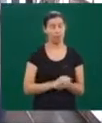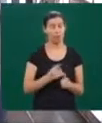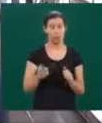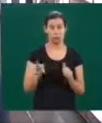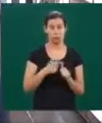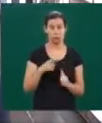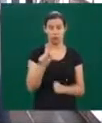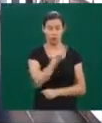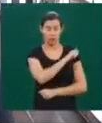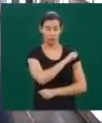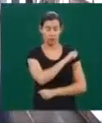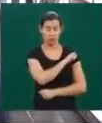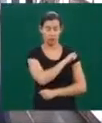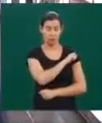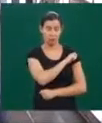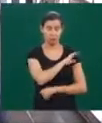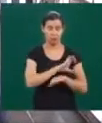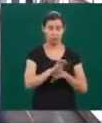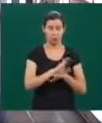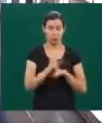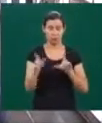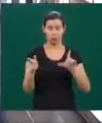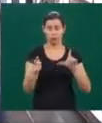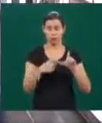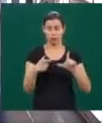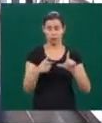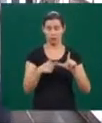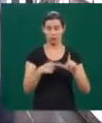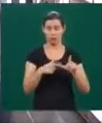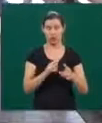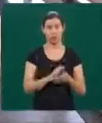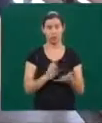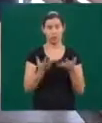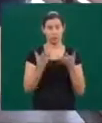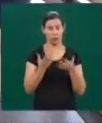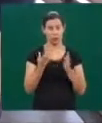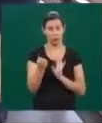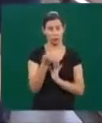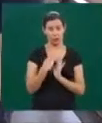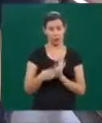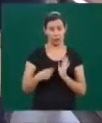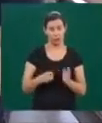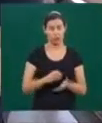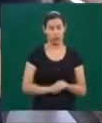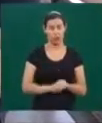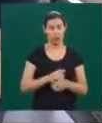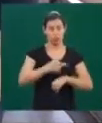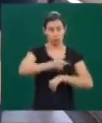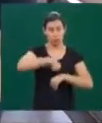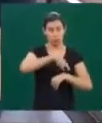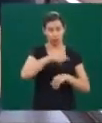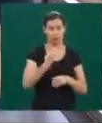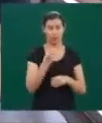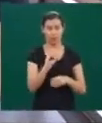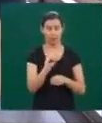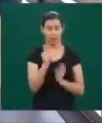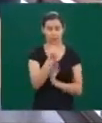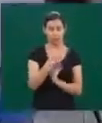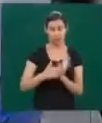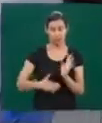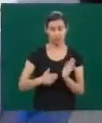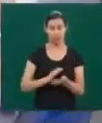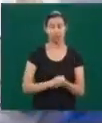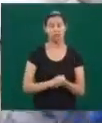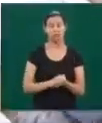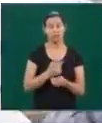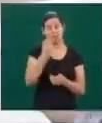estão cursando letras, que tinham interesse em escrever. São 30 horas de atividades e a ideia, segundo o professor,